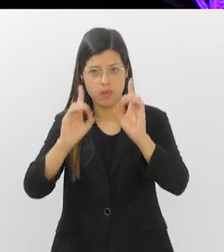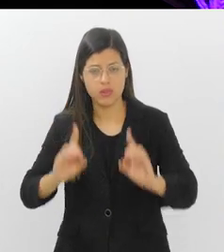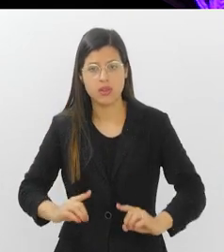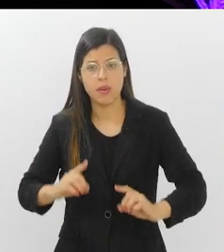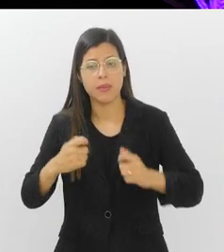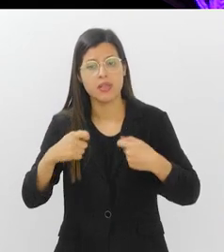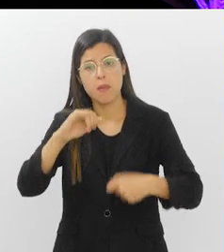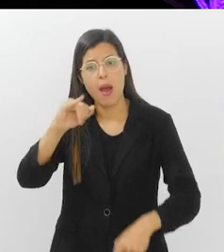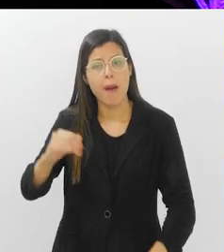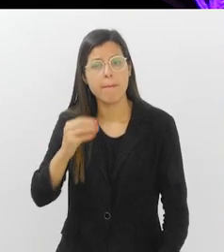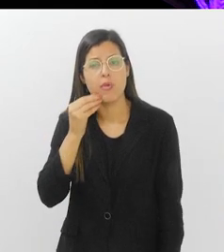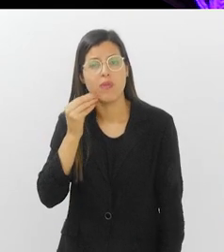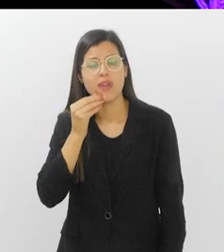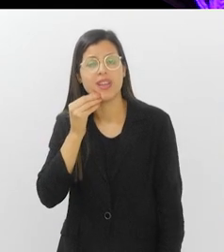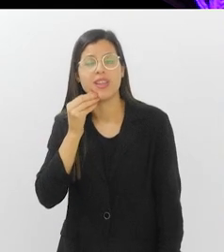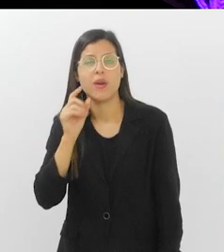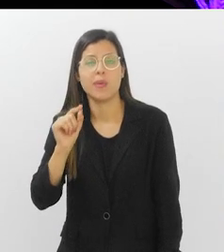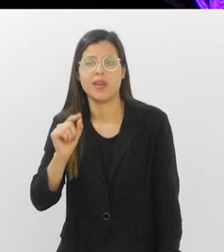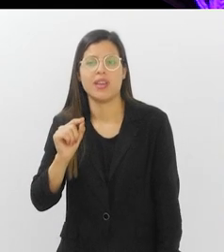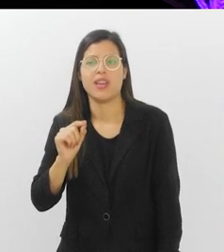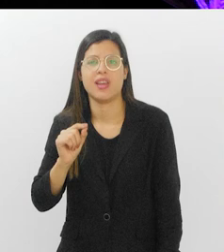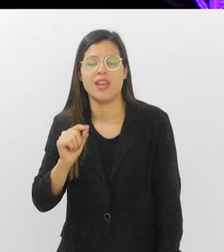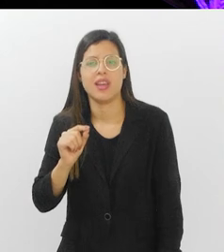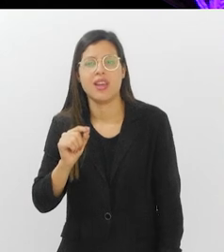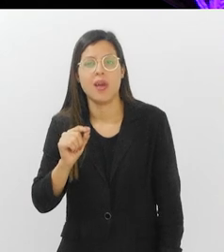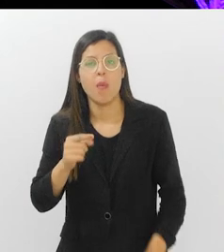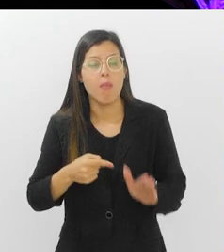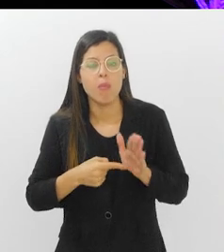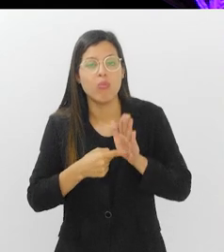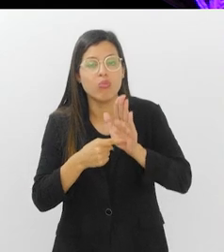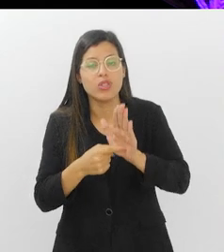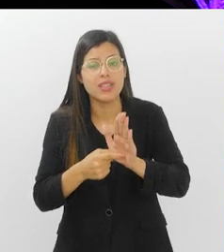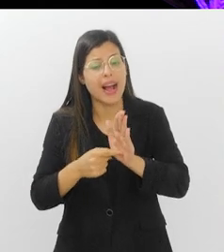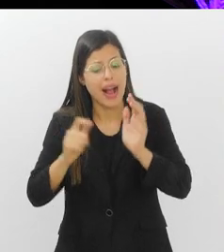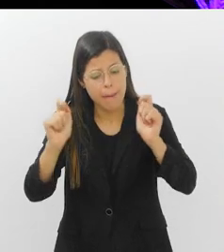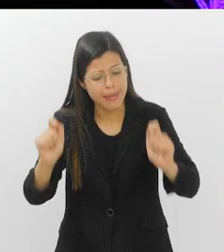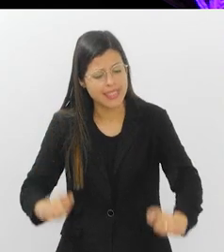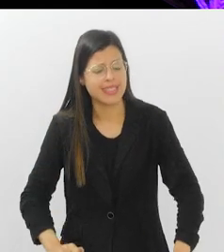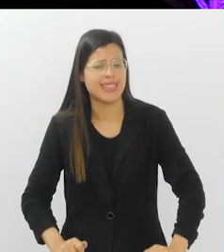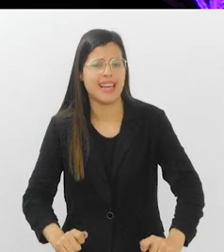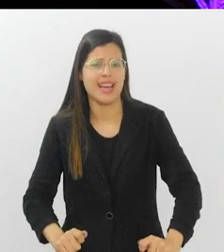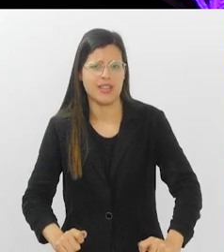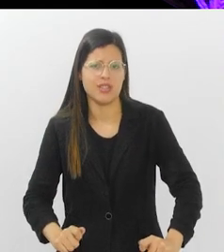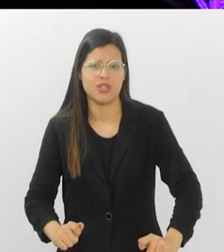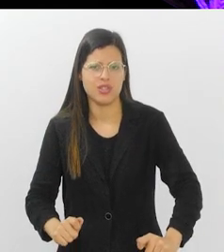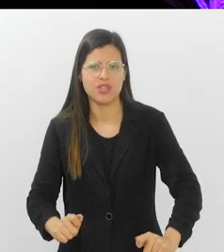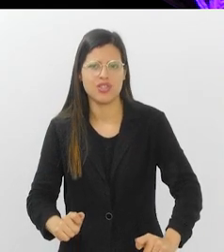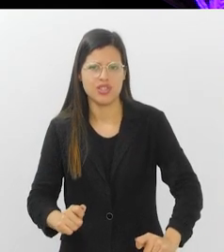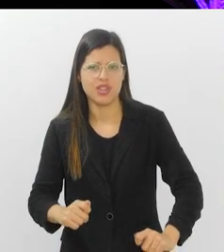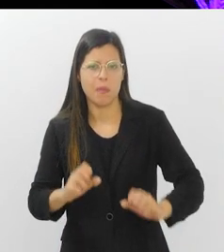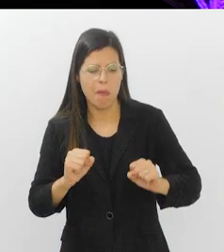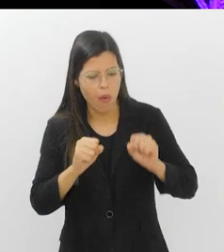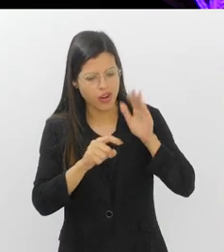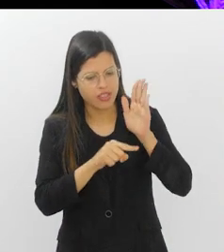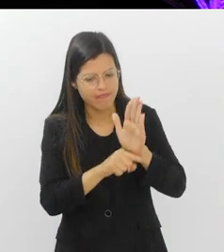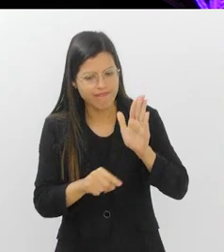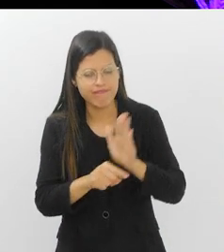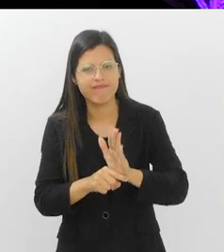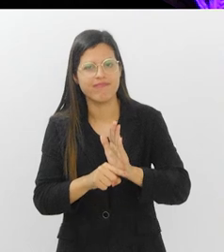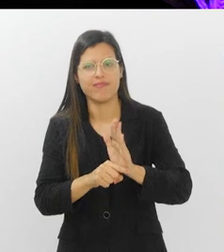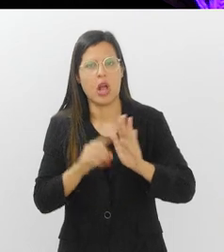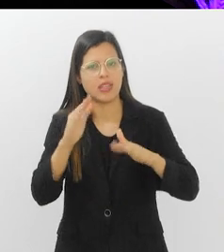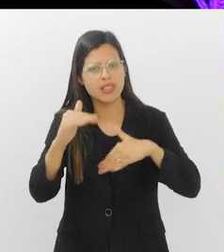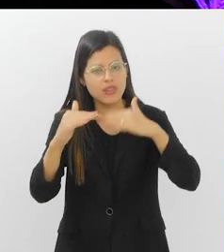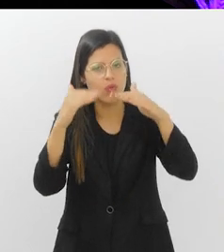eh aproveitar que é a oportunidade de mostrar o quanto a gente tem capacidades e que a gente pode agregar dentro das